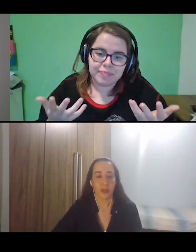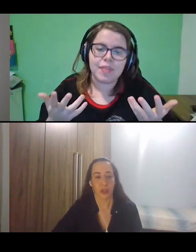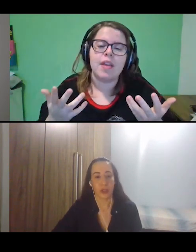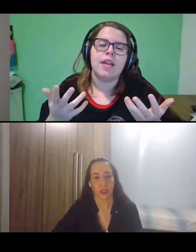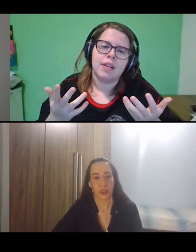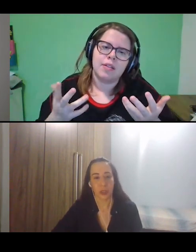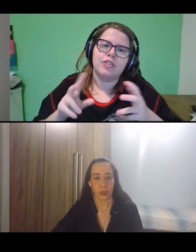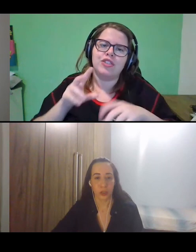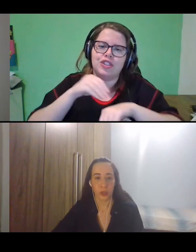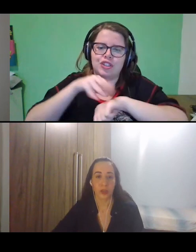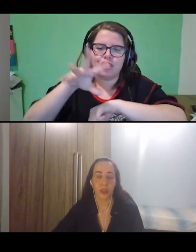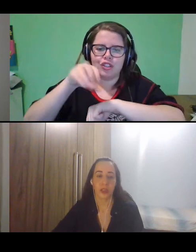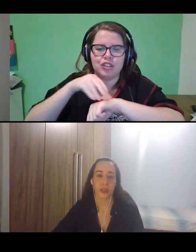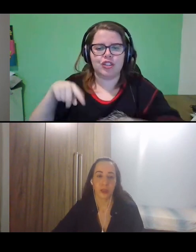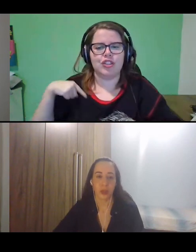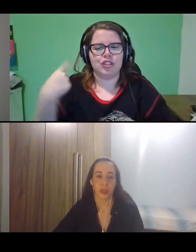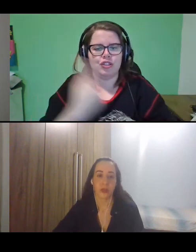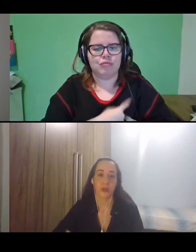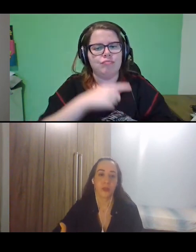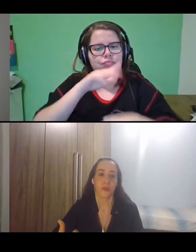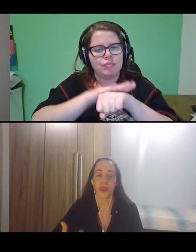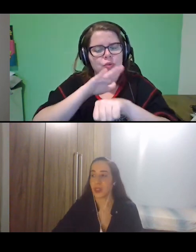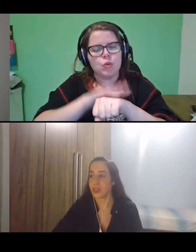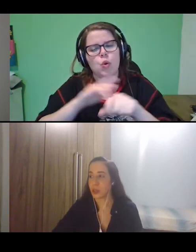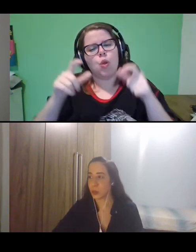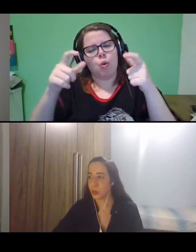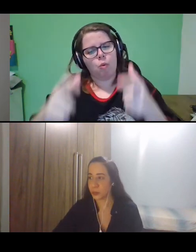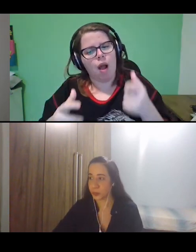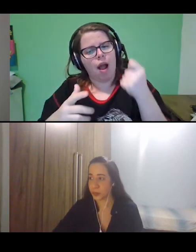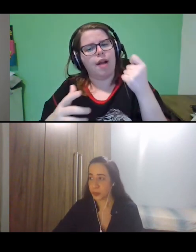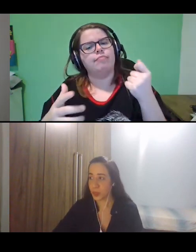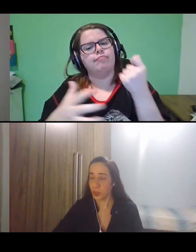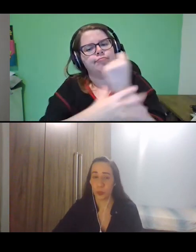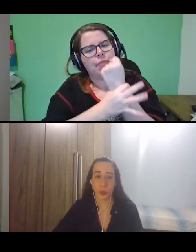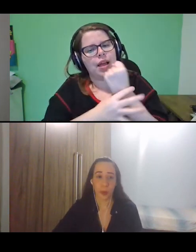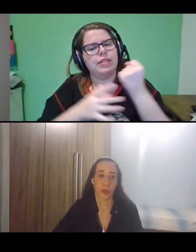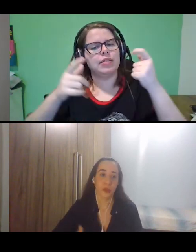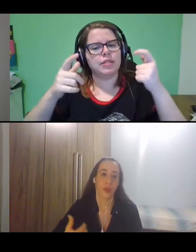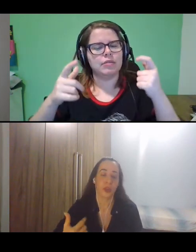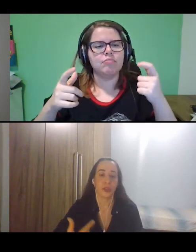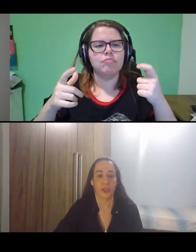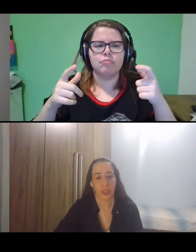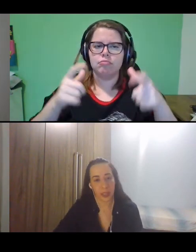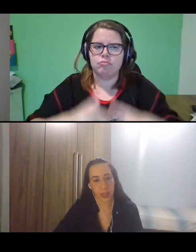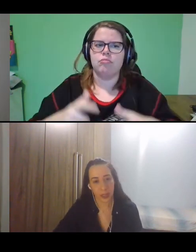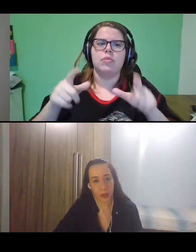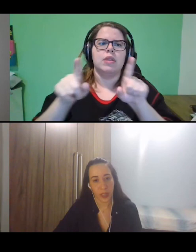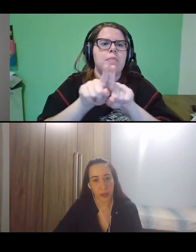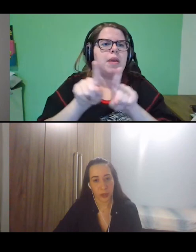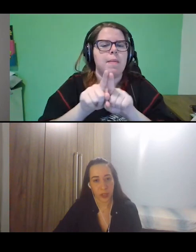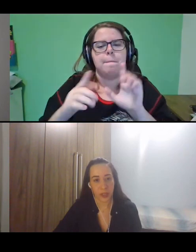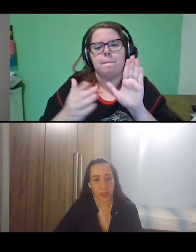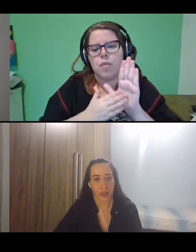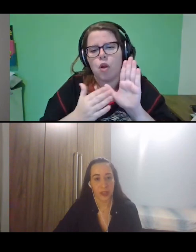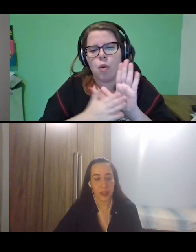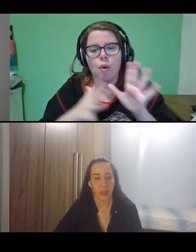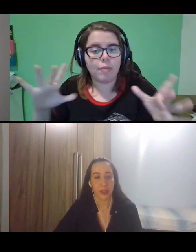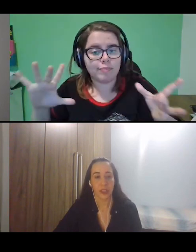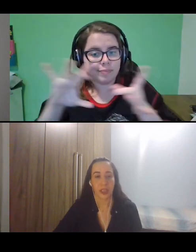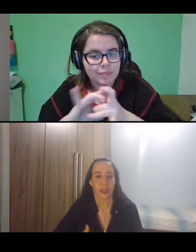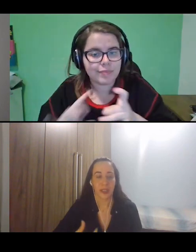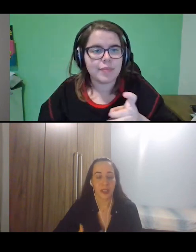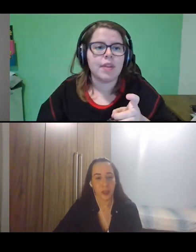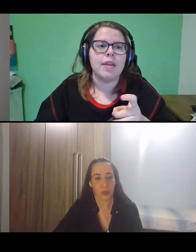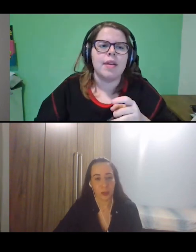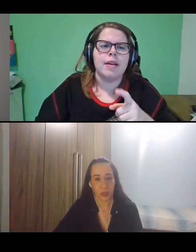um pouquinho das dicas que a gente trouxe, né? A questão do ambiente seguro, a questão do propósito, de você criar as conexões, né?